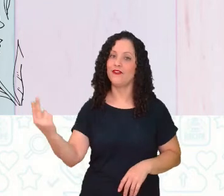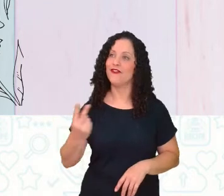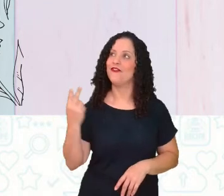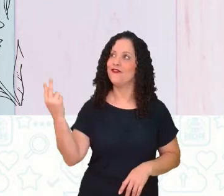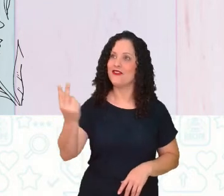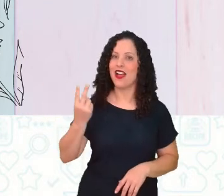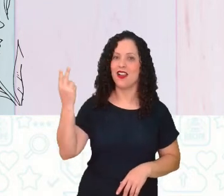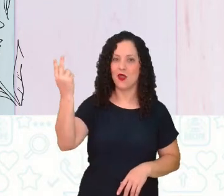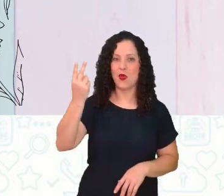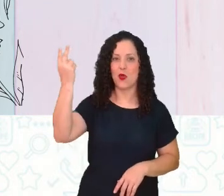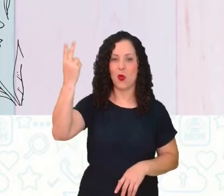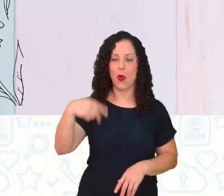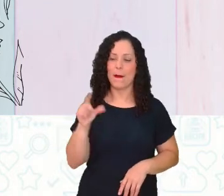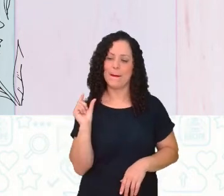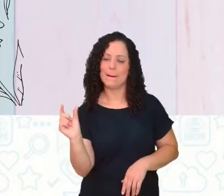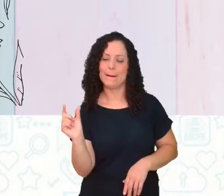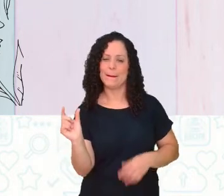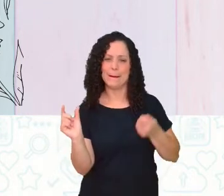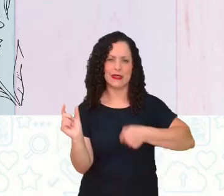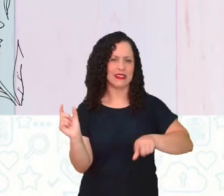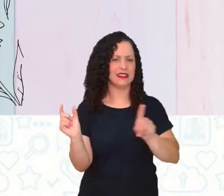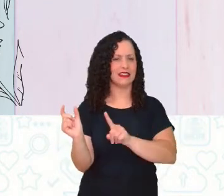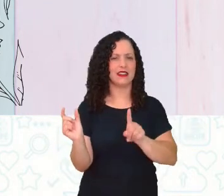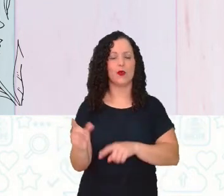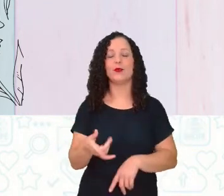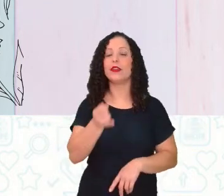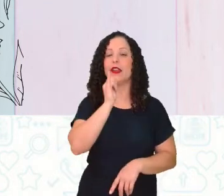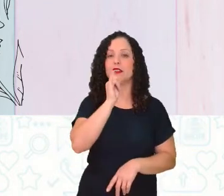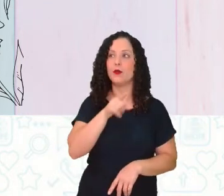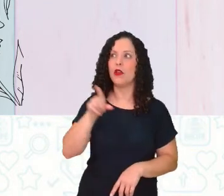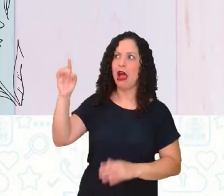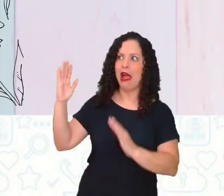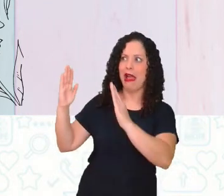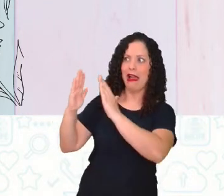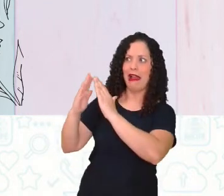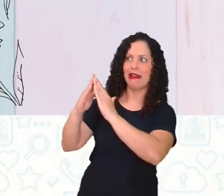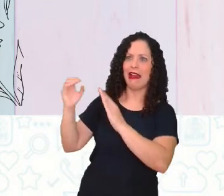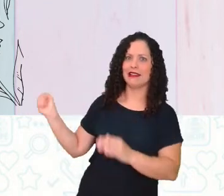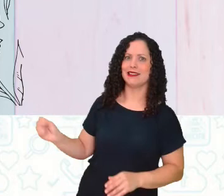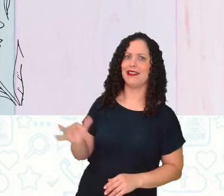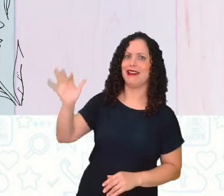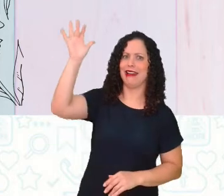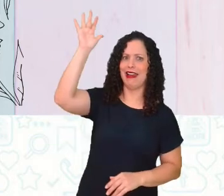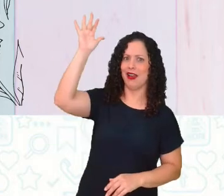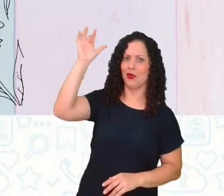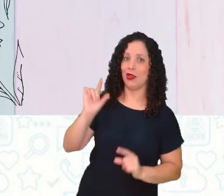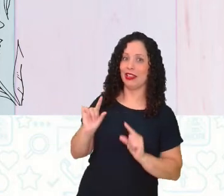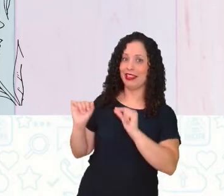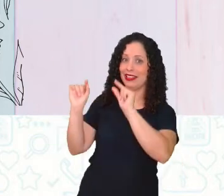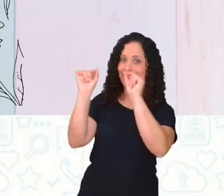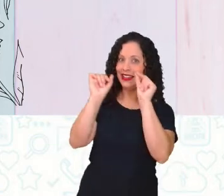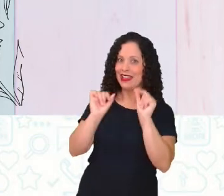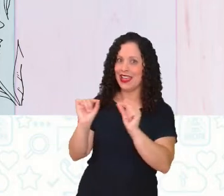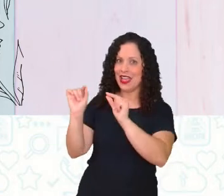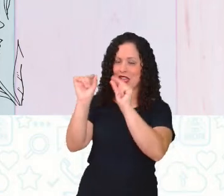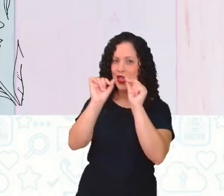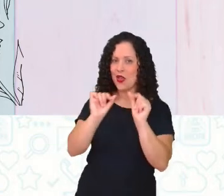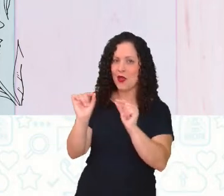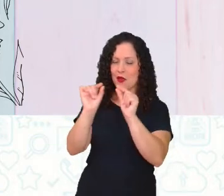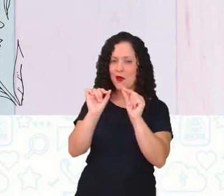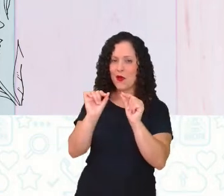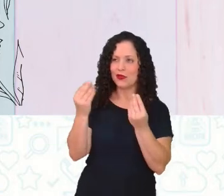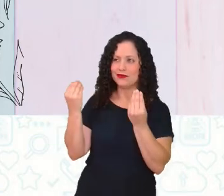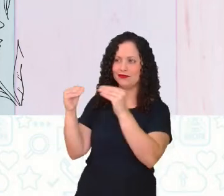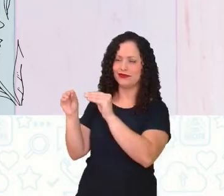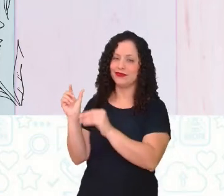não exige preposição. Então, aquela casa custou caro. Quando custar dinheiros, valores, a gente não coloca